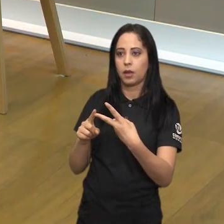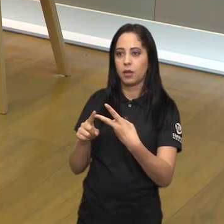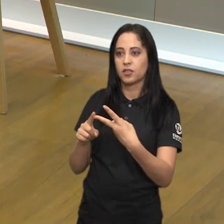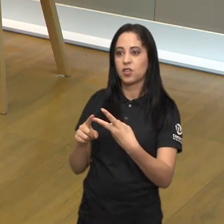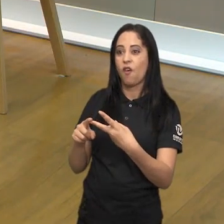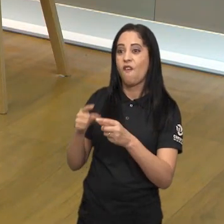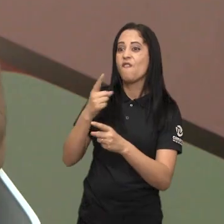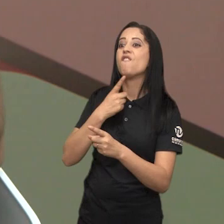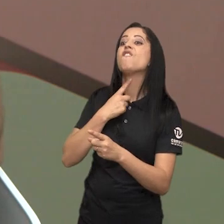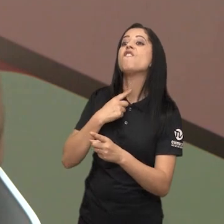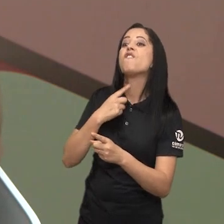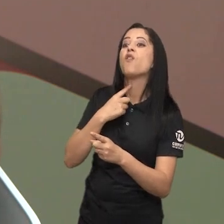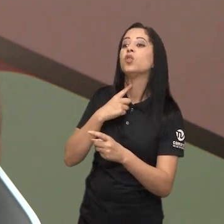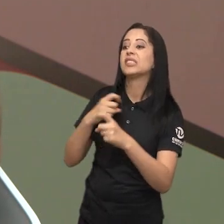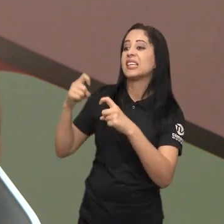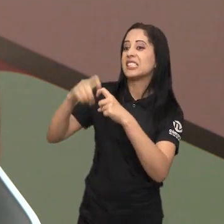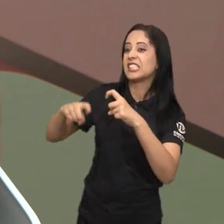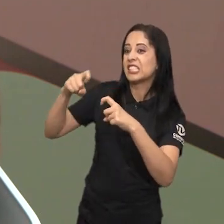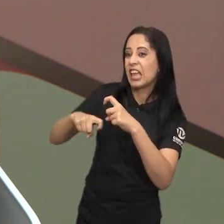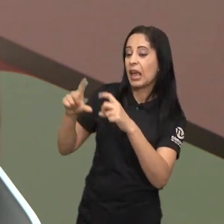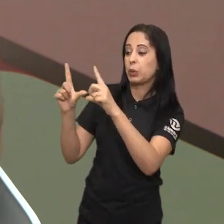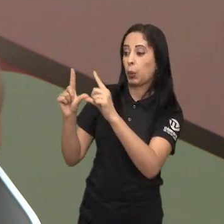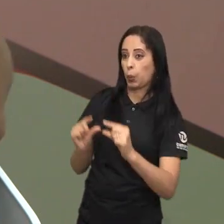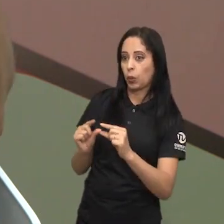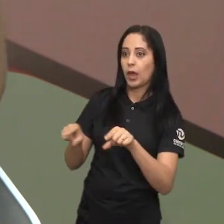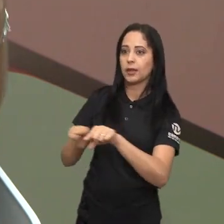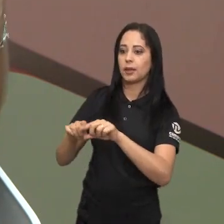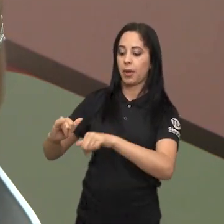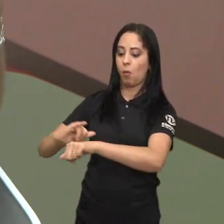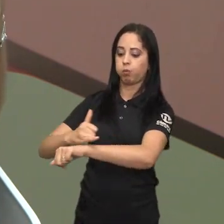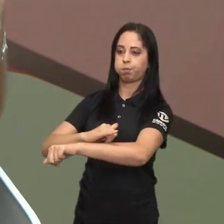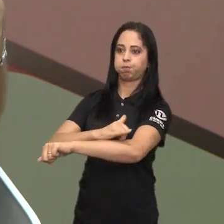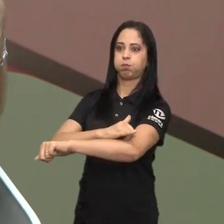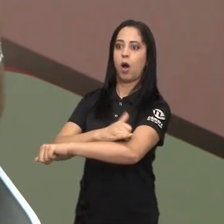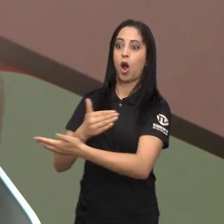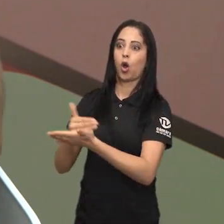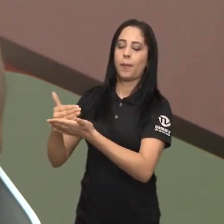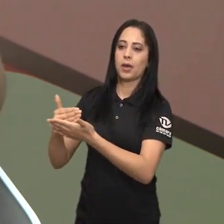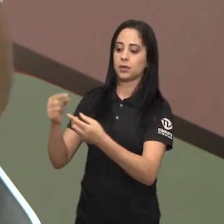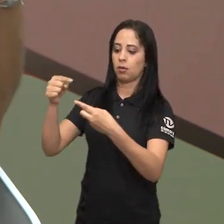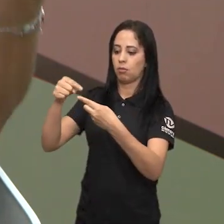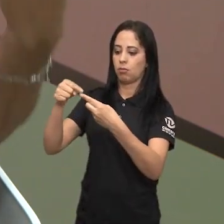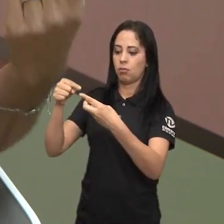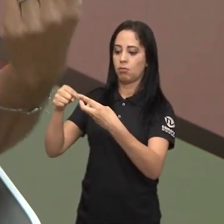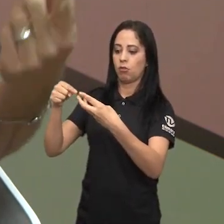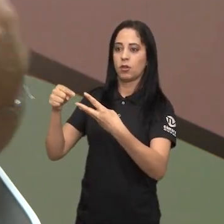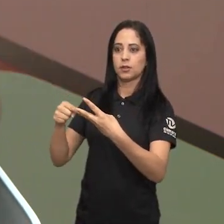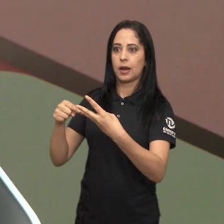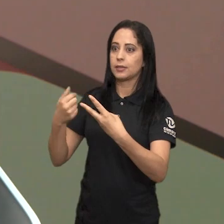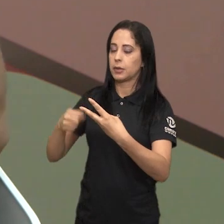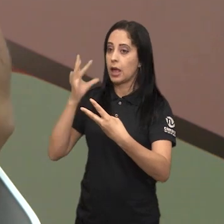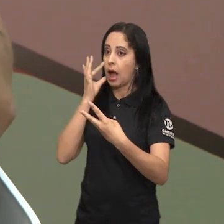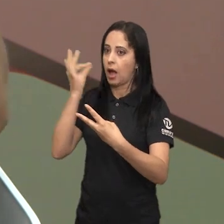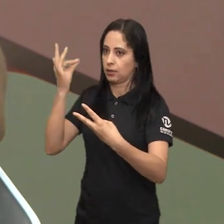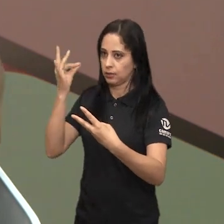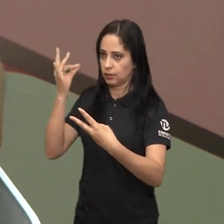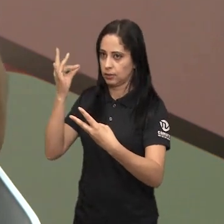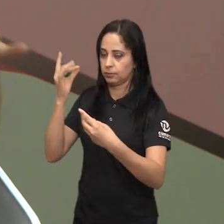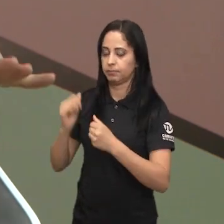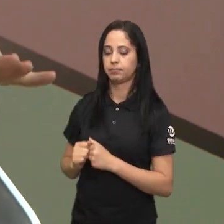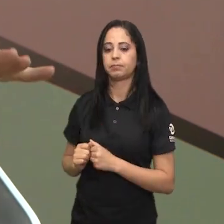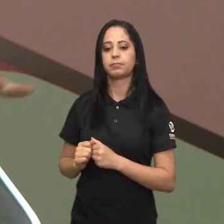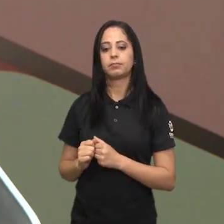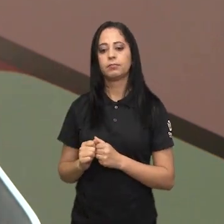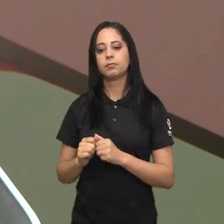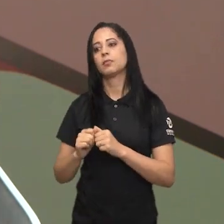peso. Então, são 3 sintomas que a gente vê. Tem que ficar atenta. Muito, né? A menstruação pode ter uma irregularidade